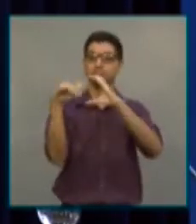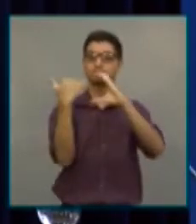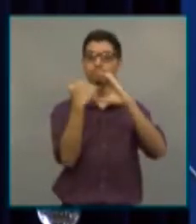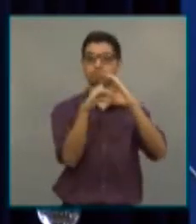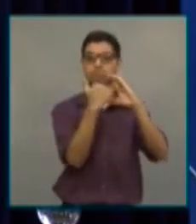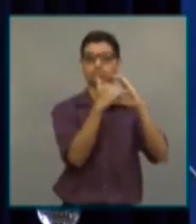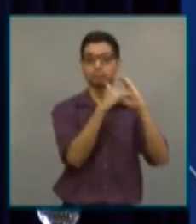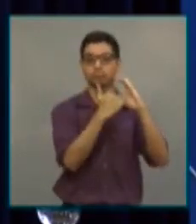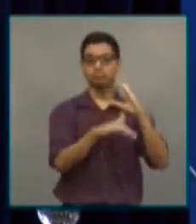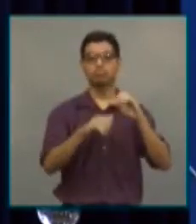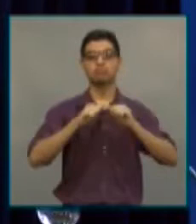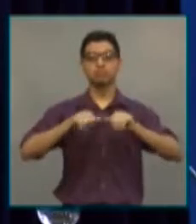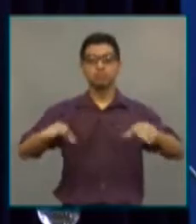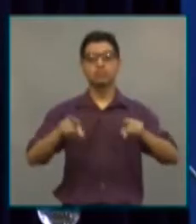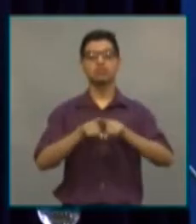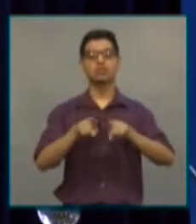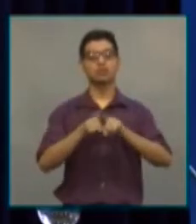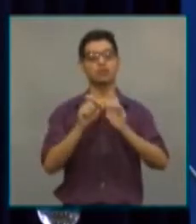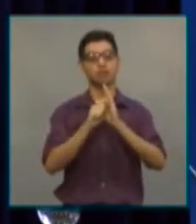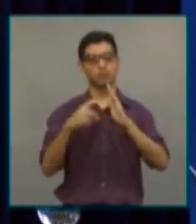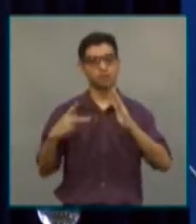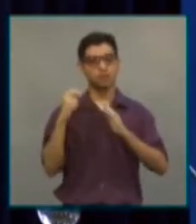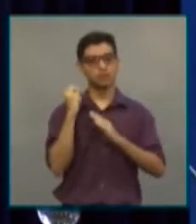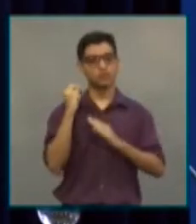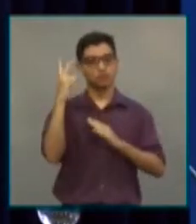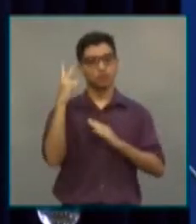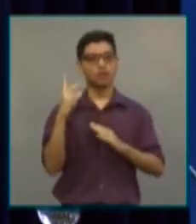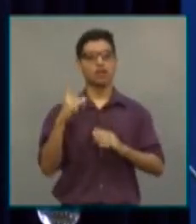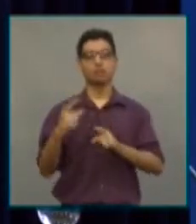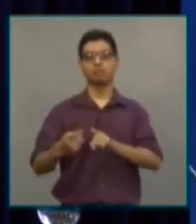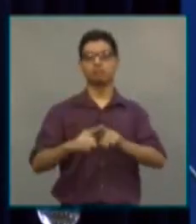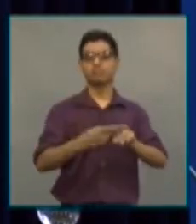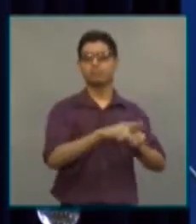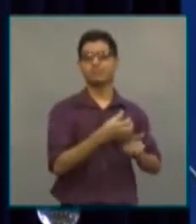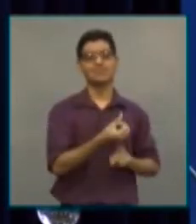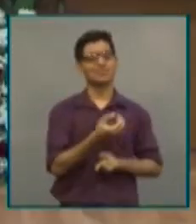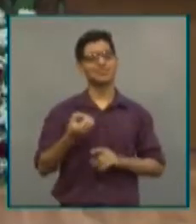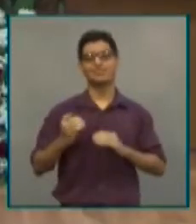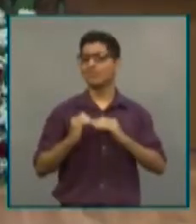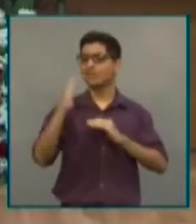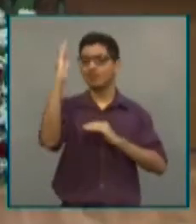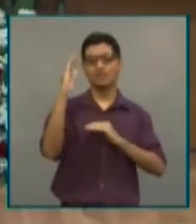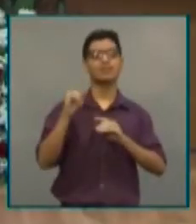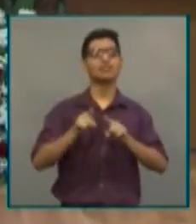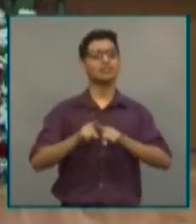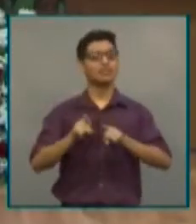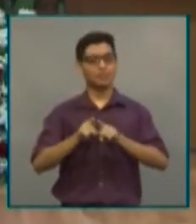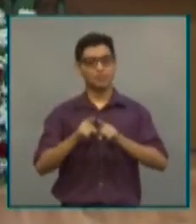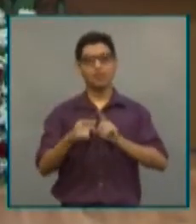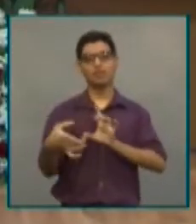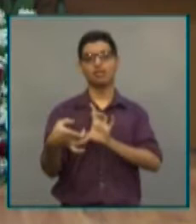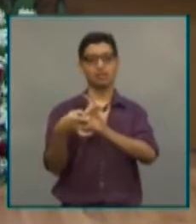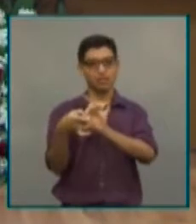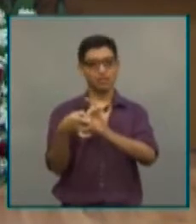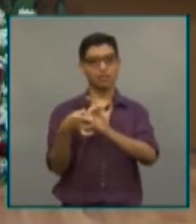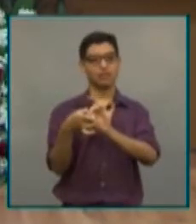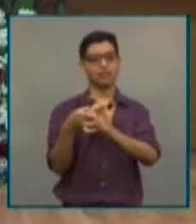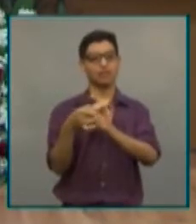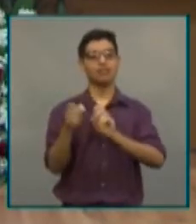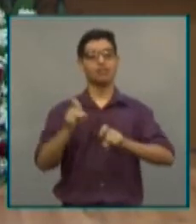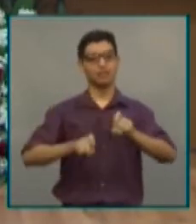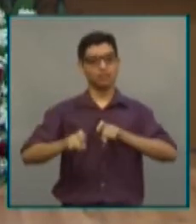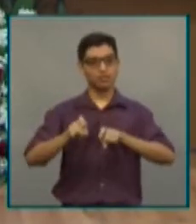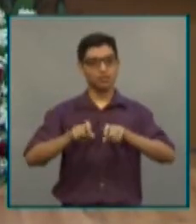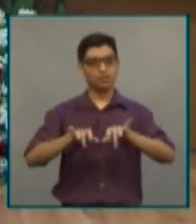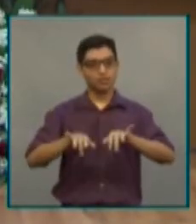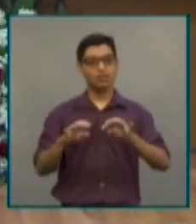tem aplicativo de celular, mais de 600 convênios, assistência técnica no processo eletrônico, salas de apoio condizentes